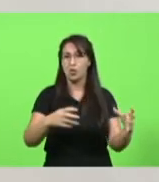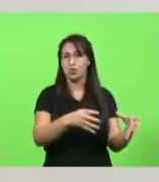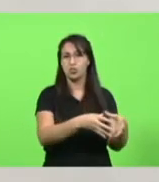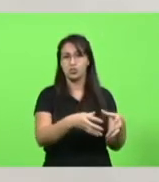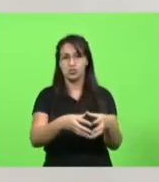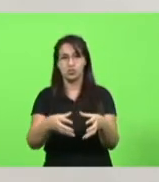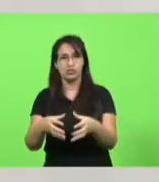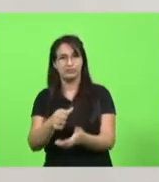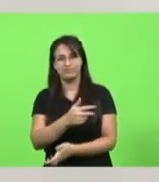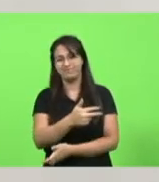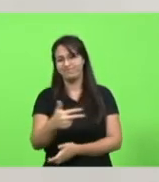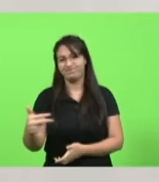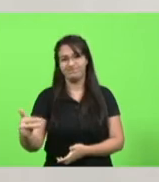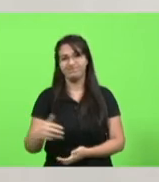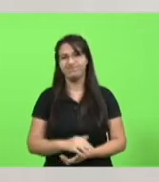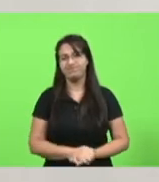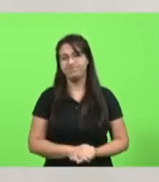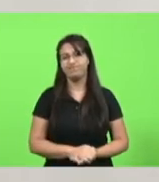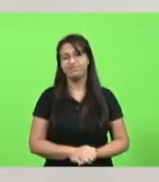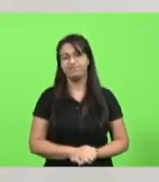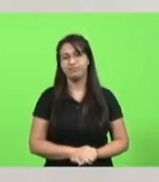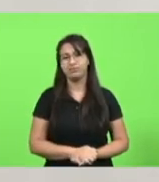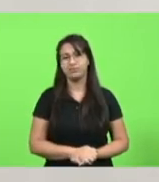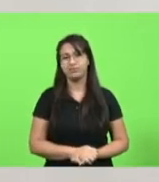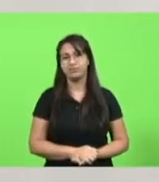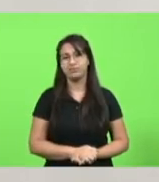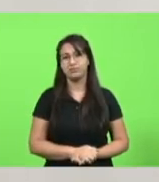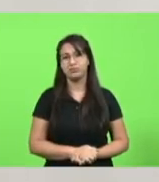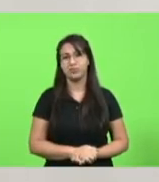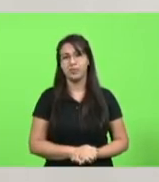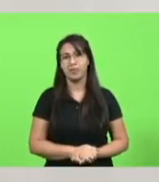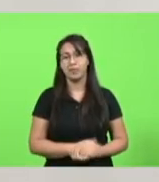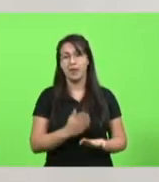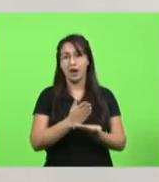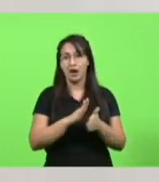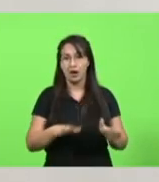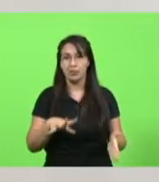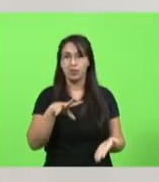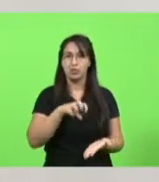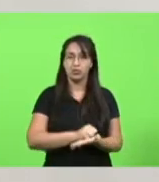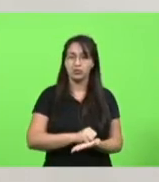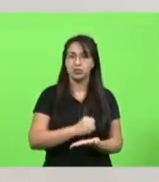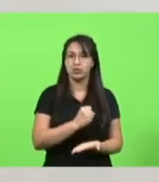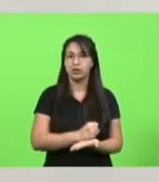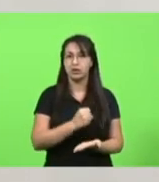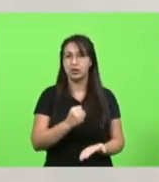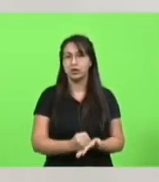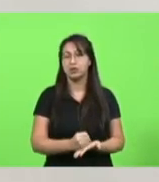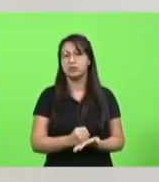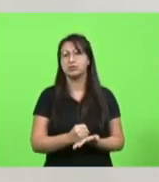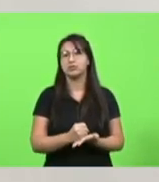diversos setores. A interrupção de contratos de consumo, a prática de preços abusivos,